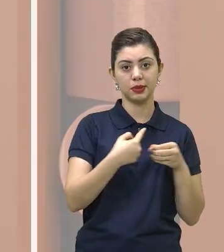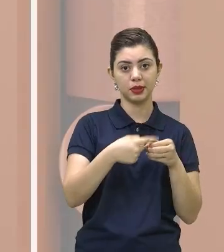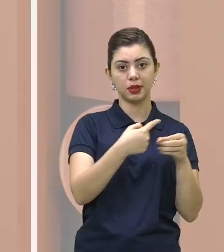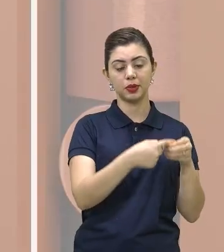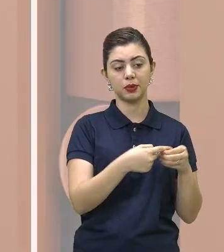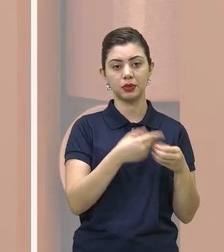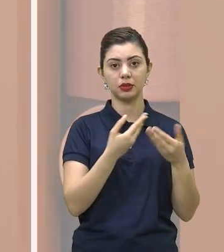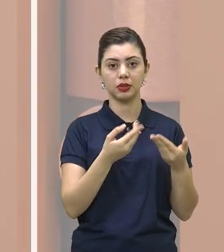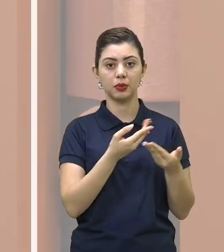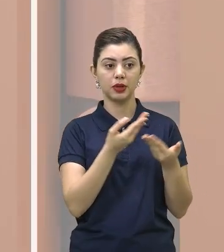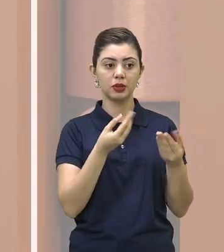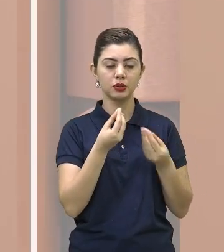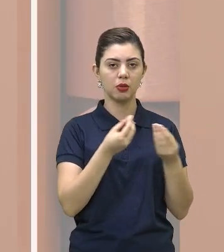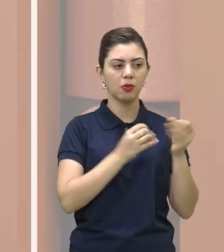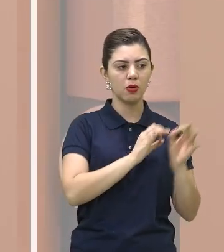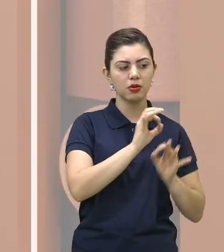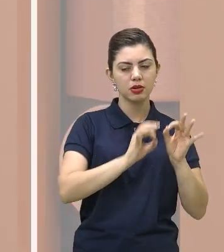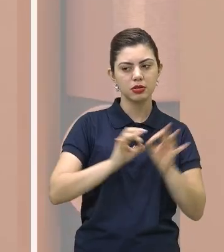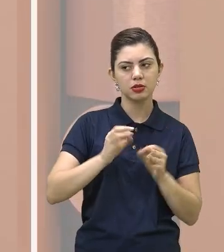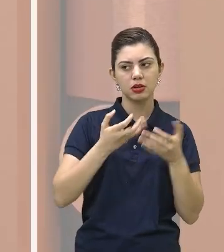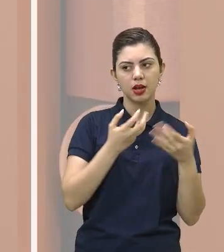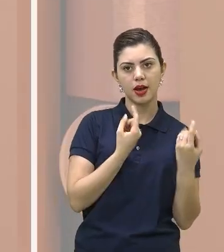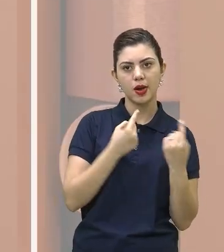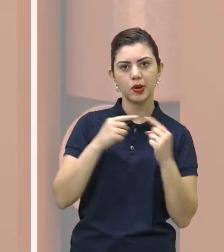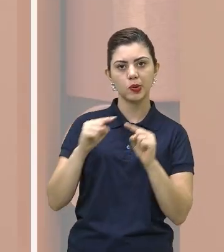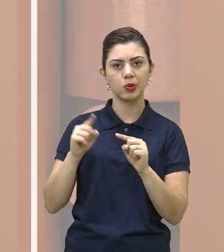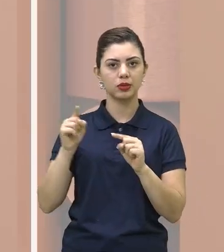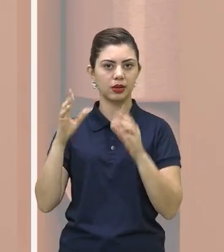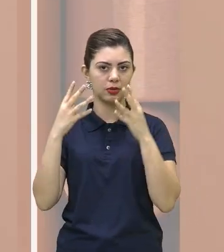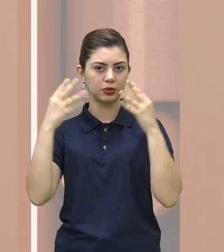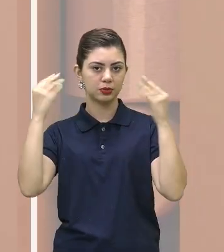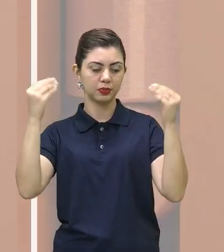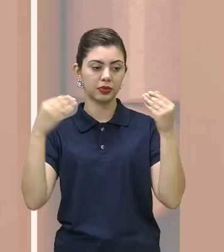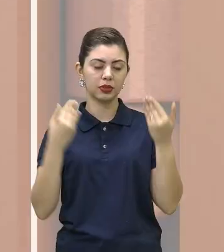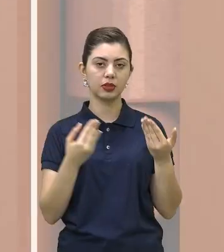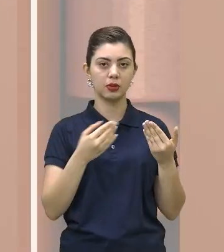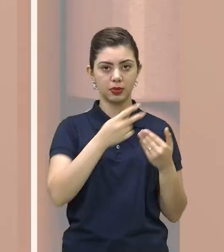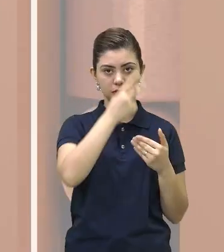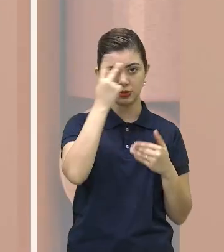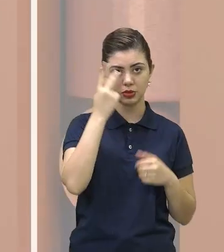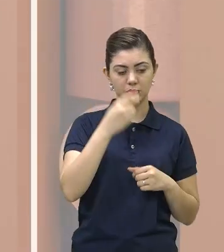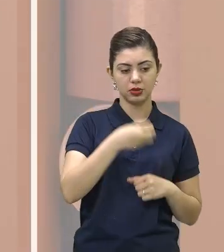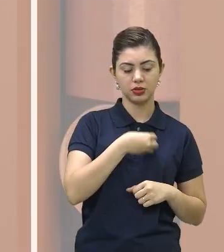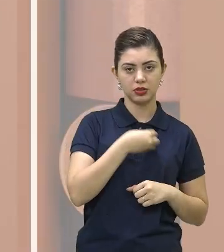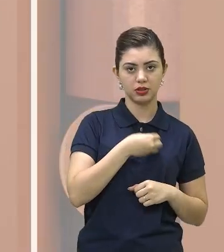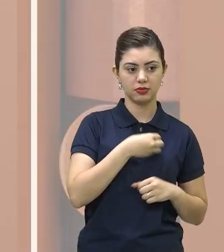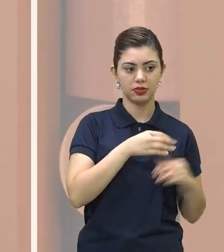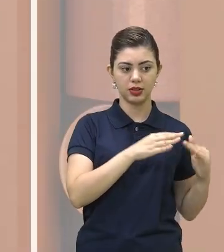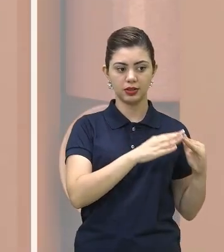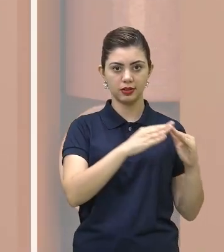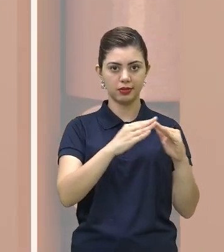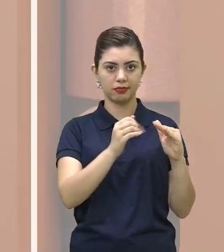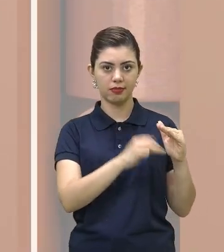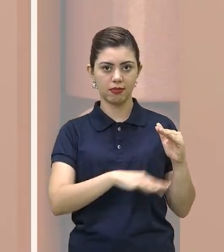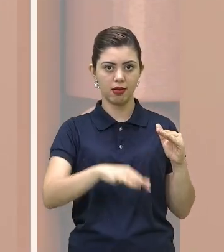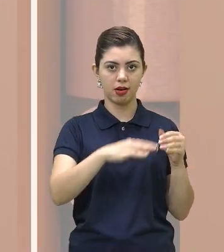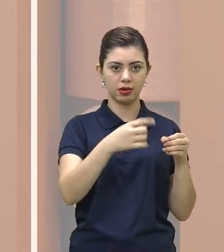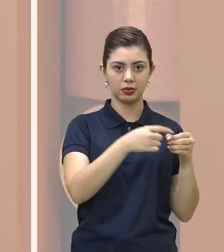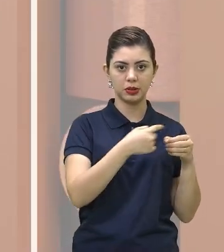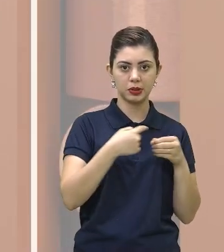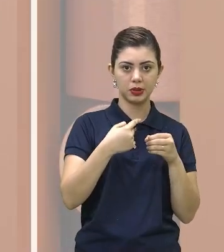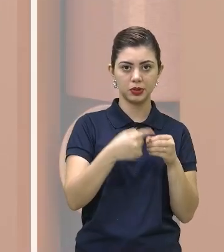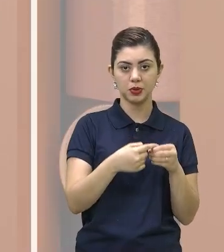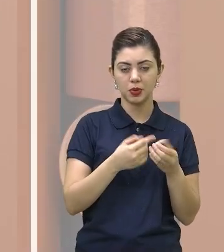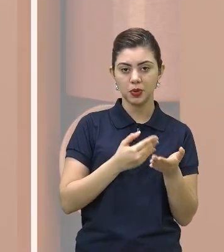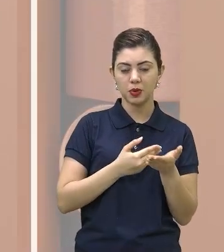quê? A resistência. A tática usada pelos moradores da Bahia para enfrentar os holandeses foi a guerra